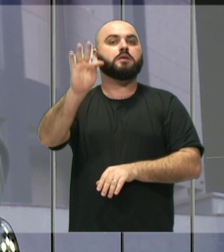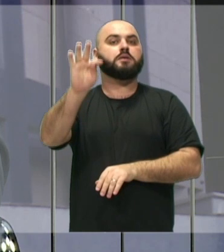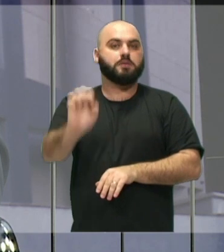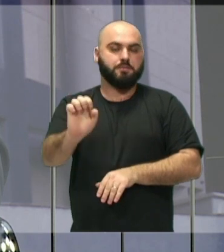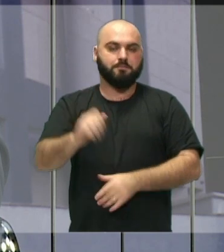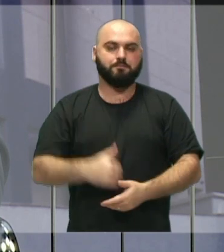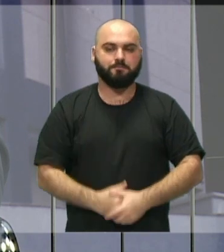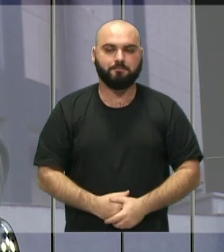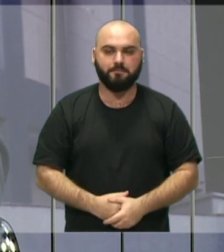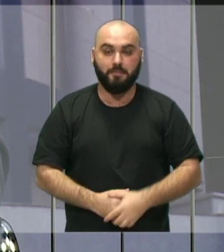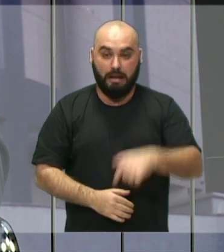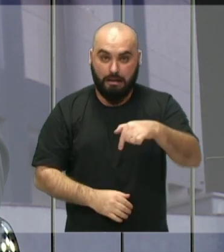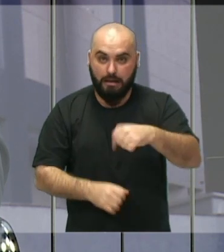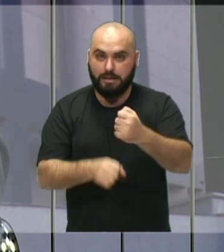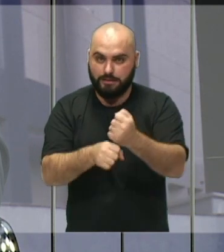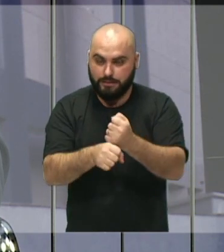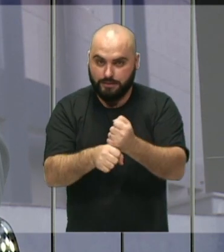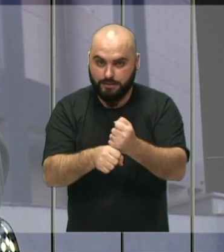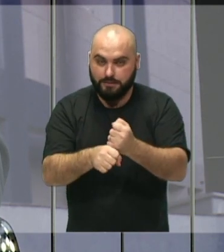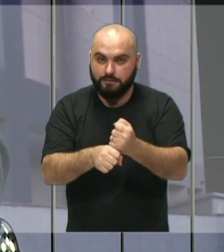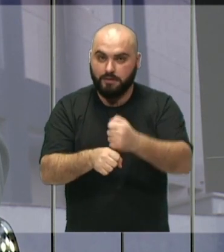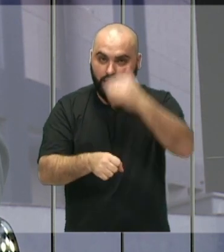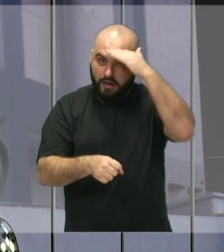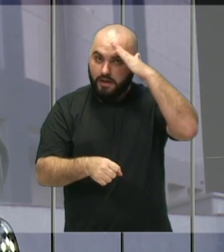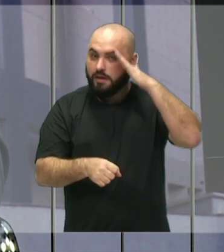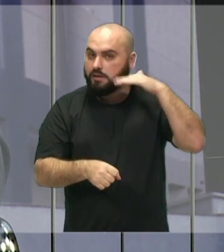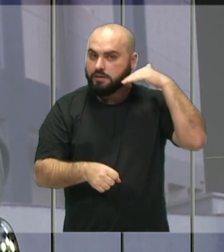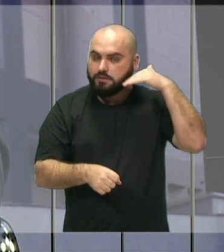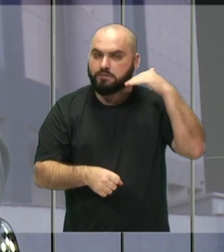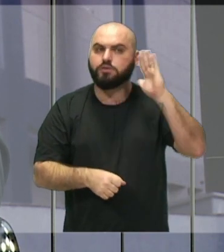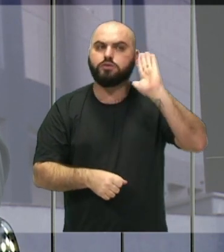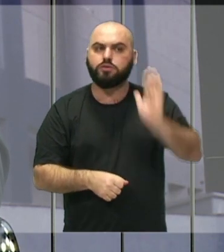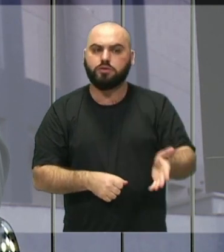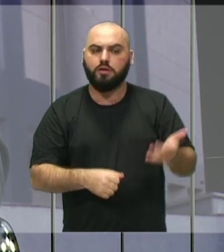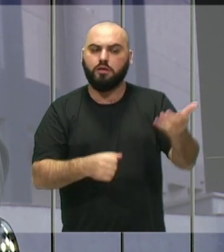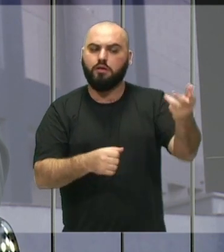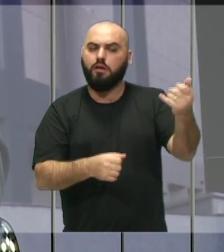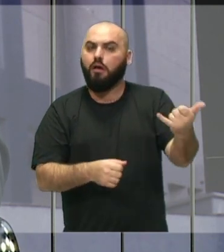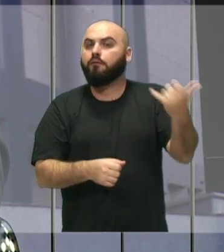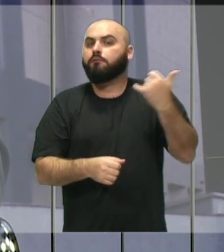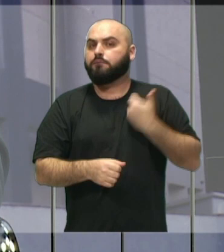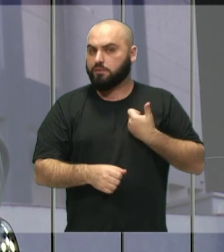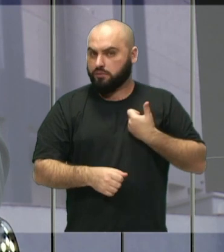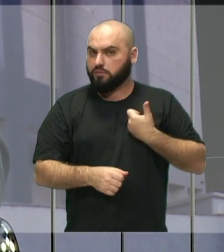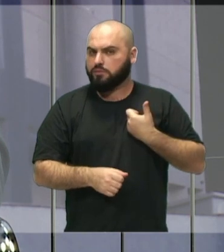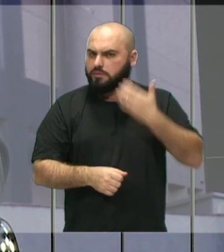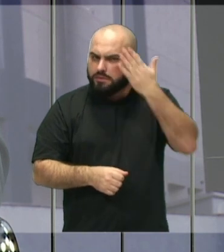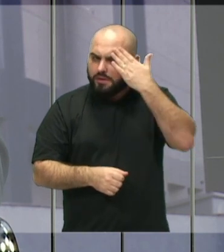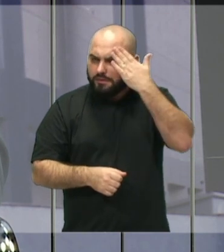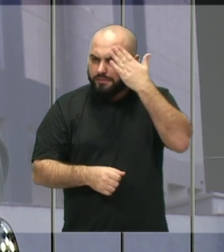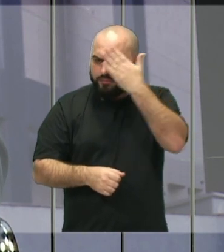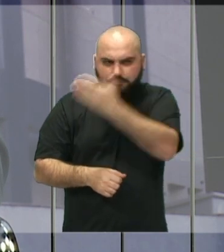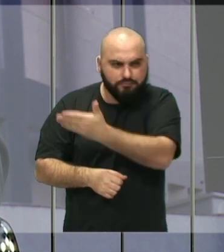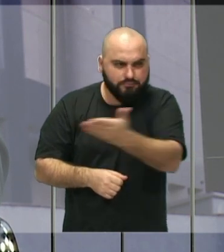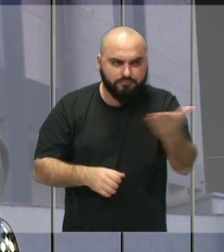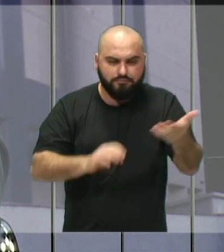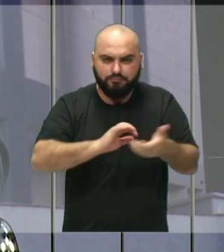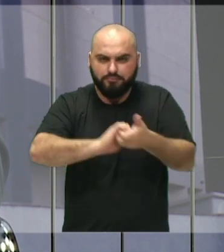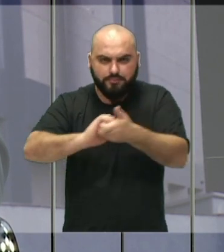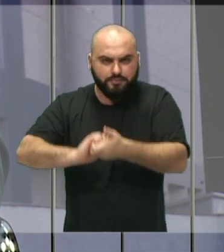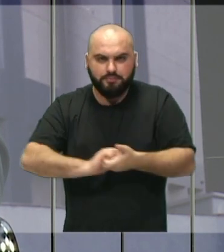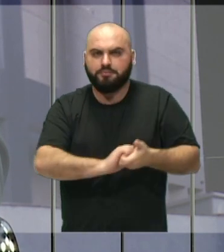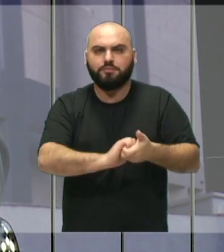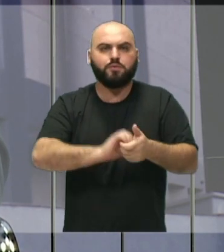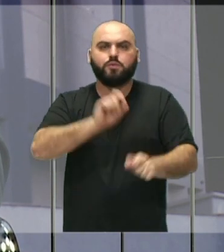processo desse ano, a Aline, né, já me fez o convite, dentro daquele acordo que a gente tem dentro do partido,